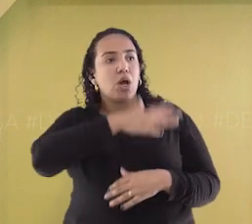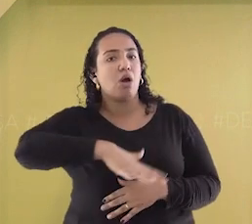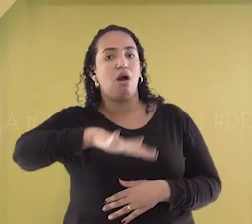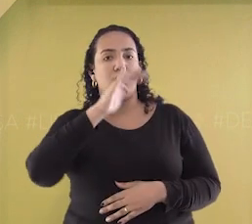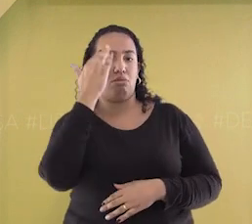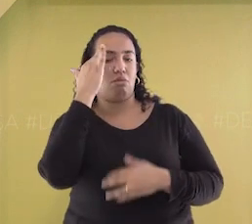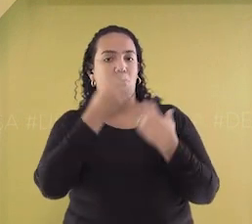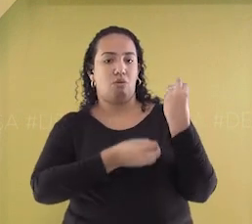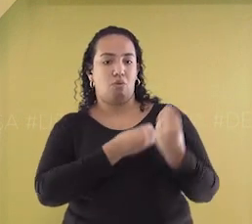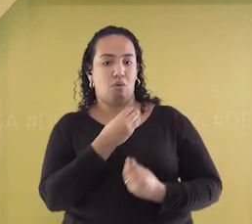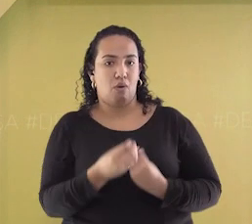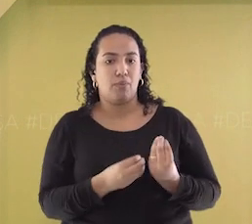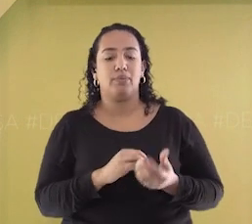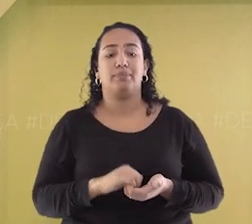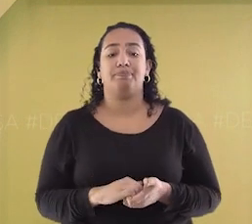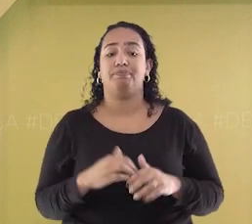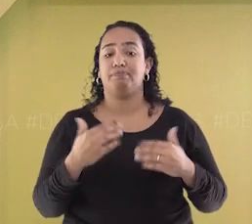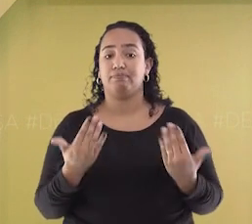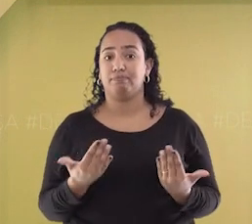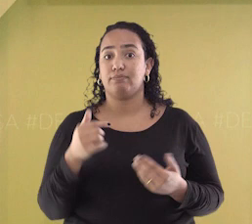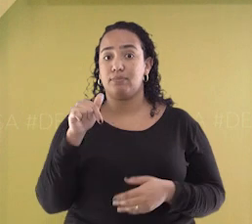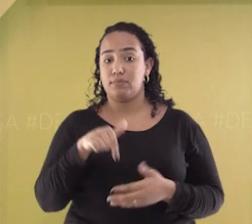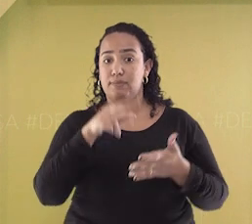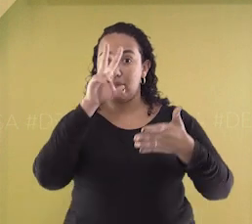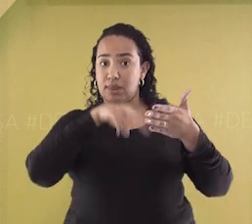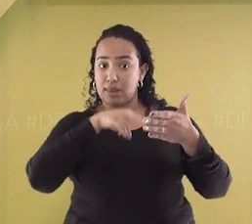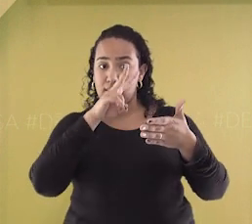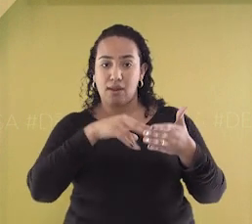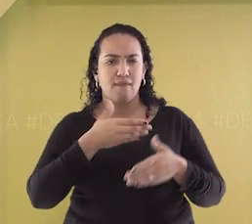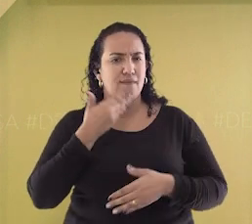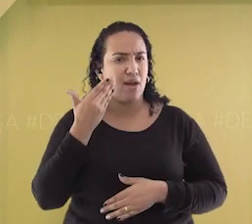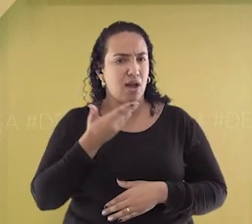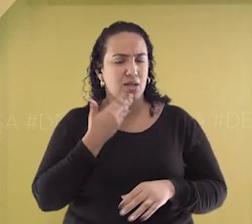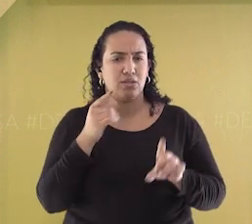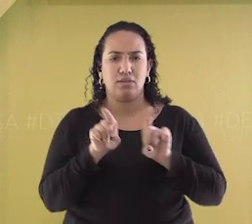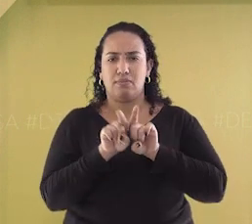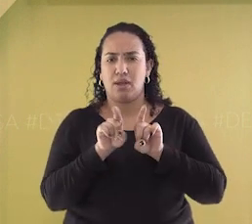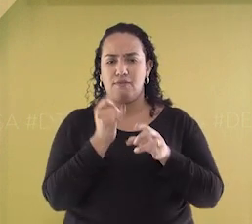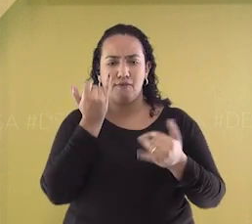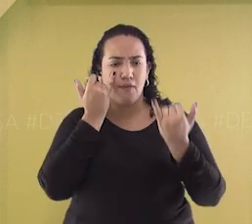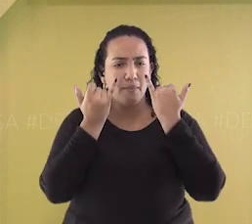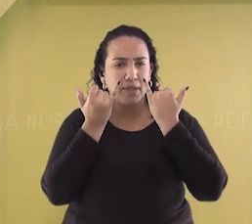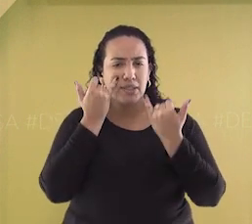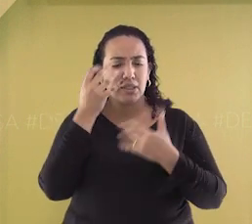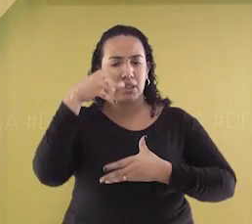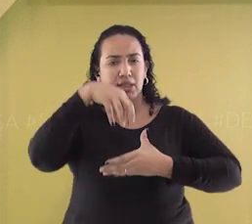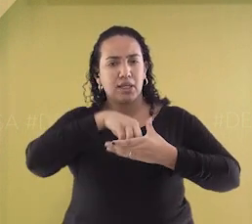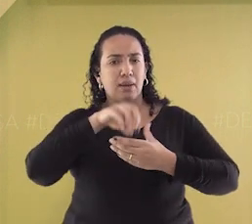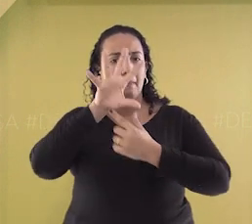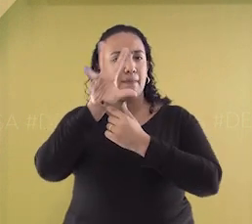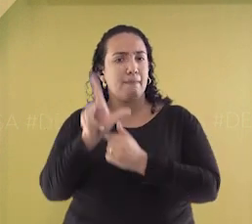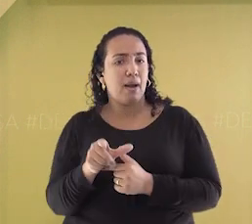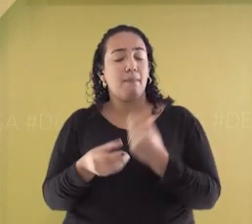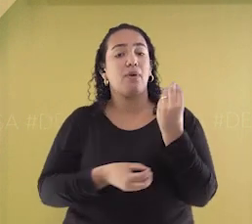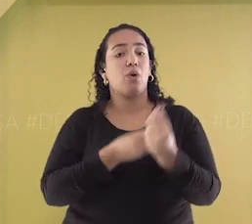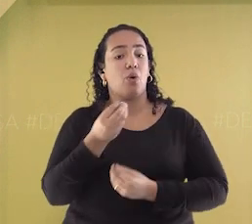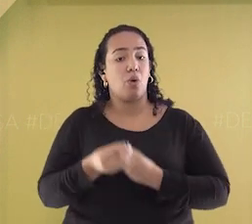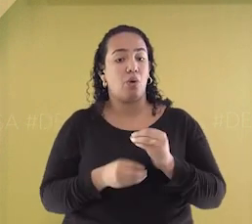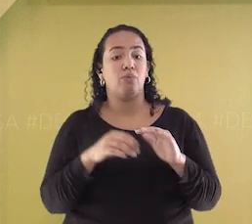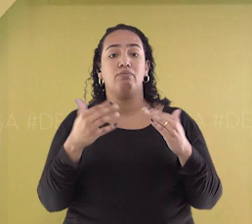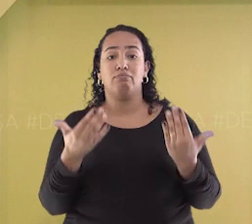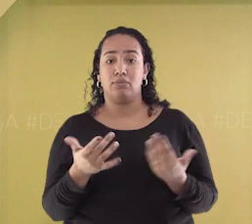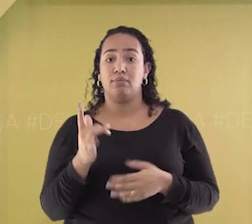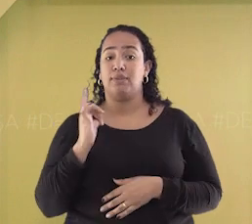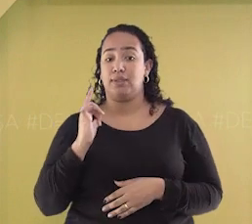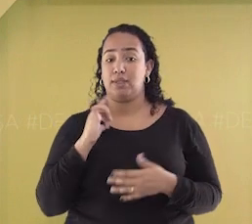é? Para facilitar a leitura e entendimento das informações existentes no mapa,